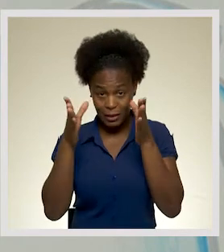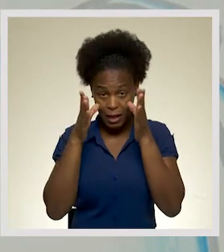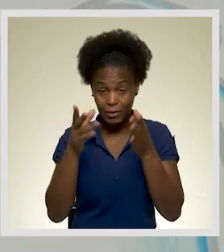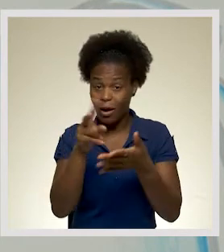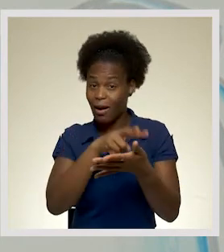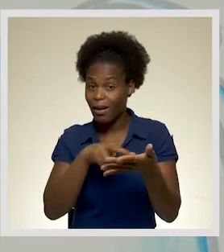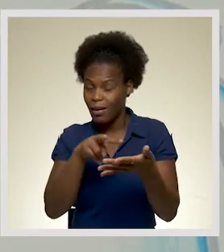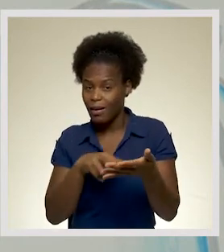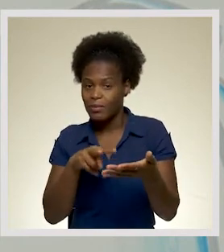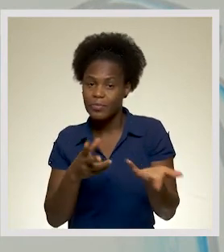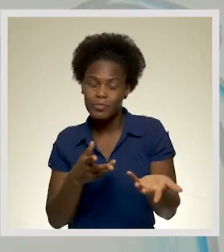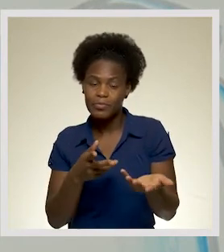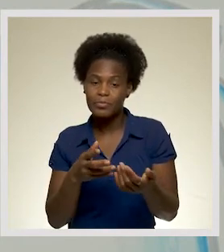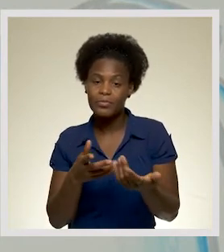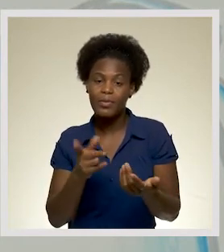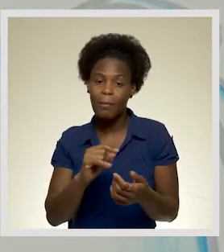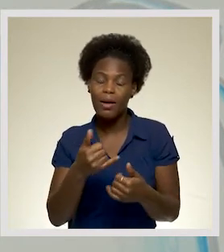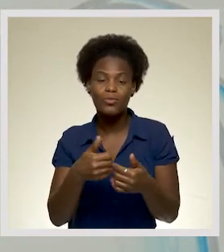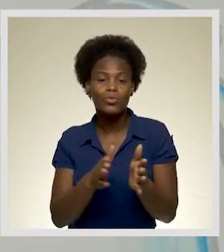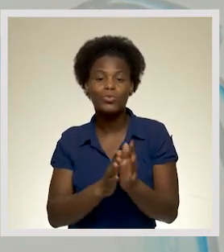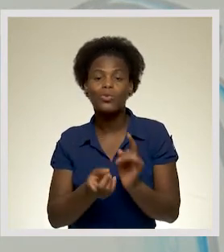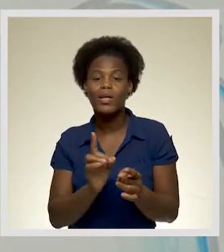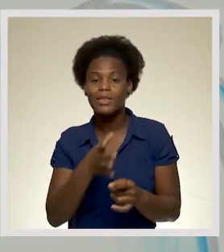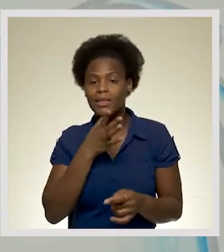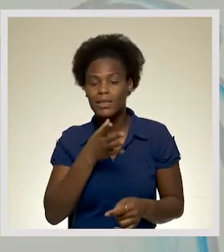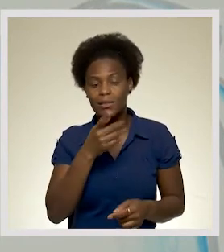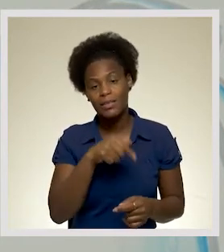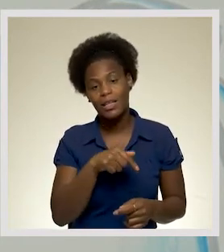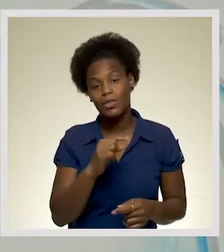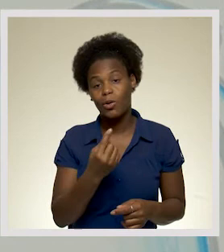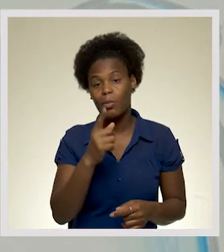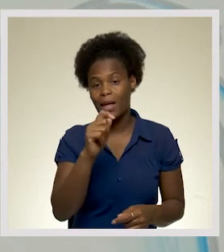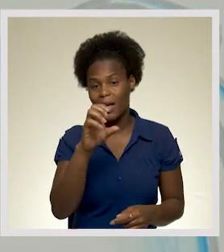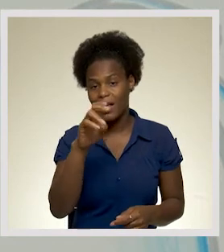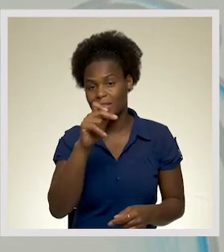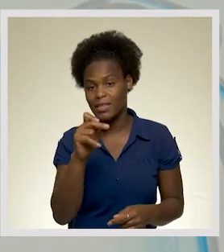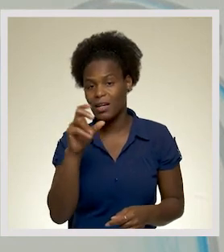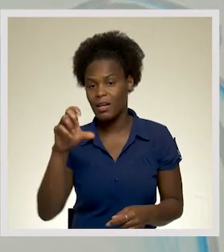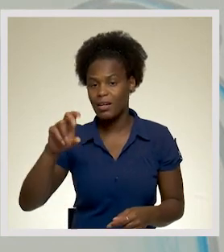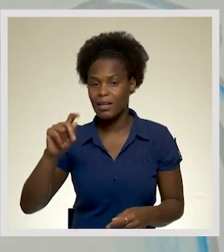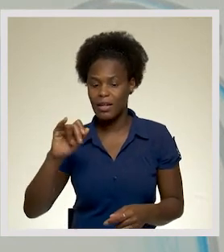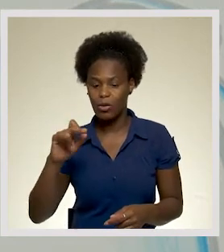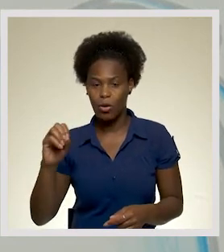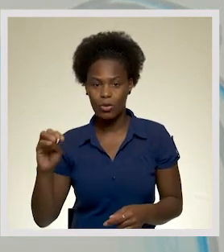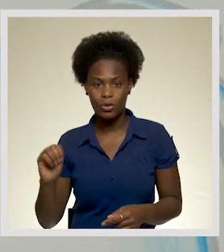leitura e a tudo que foi dito sobre Eça de Queiroz.